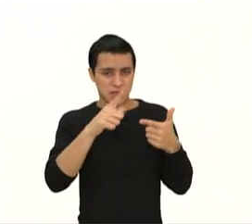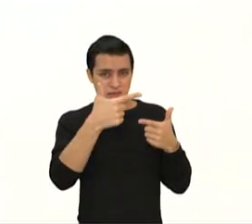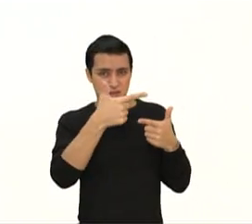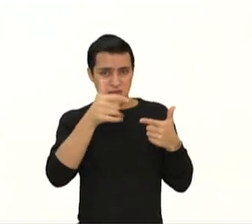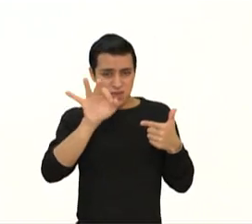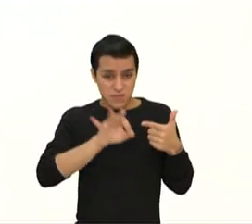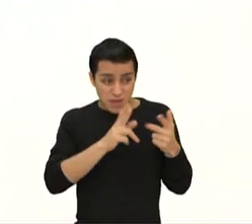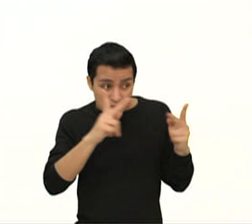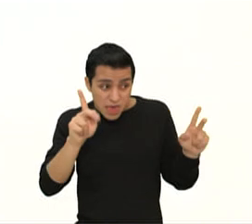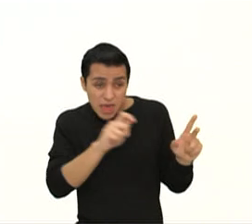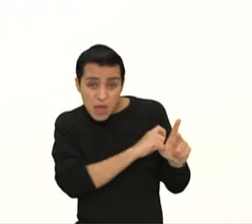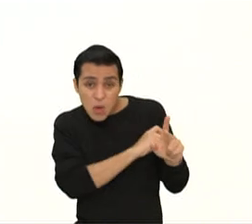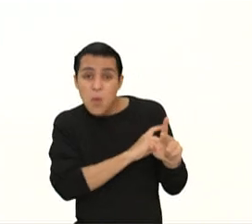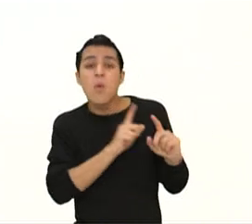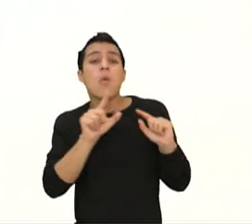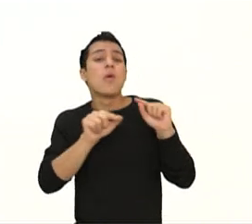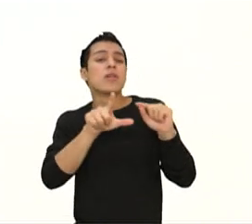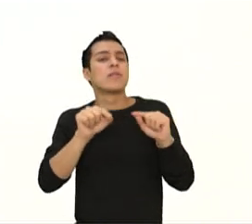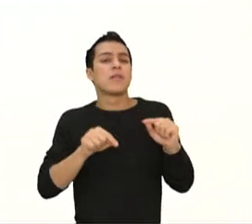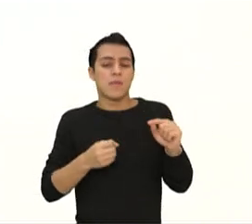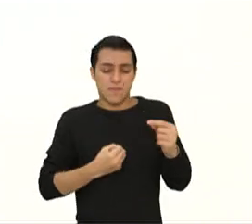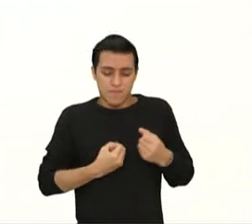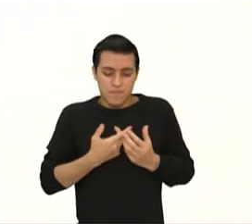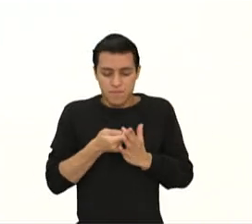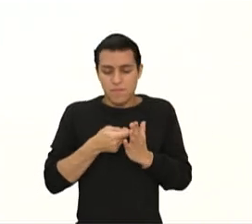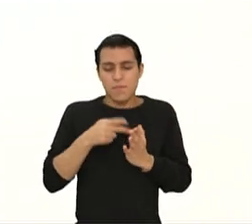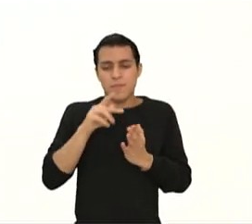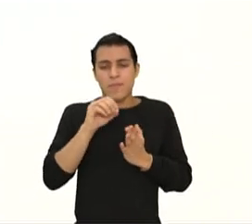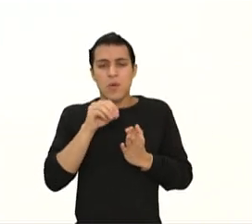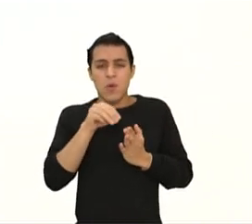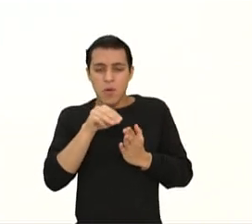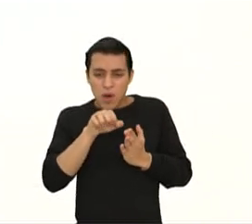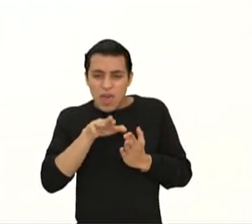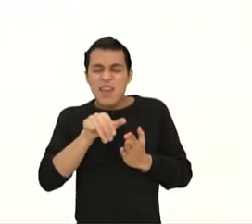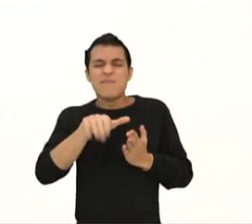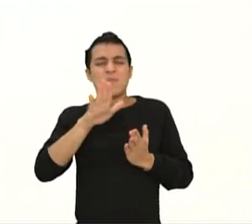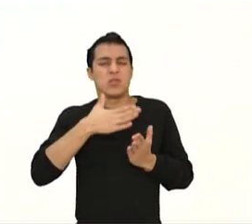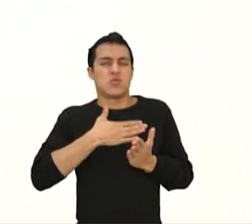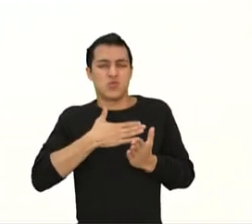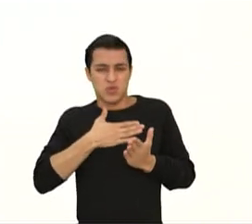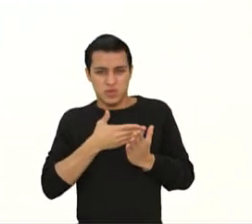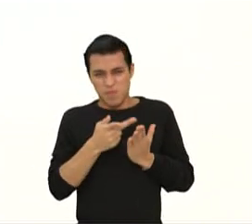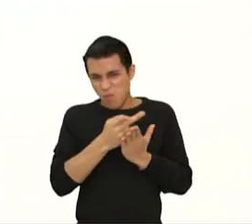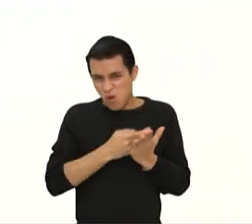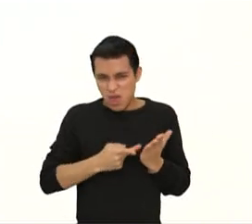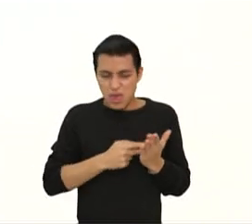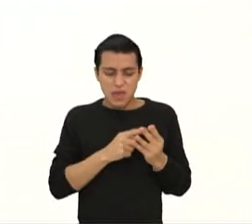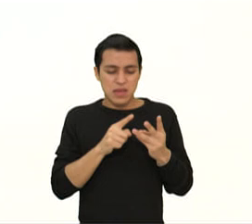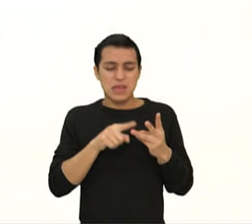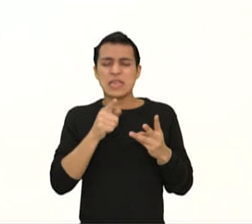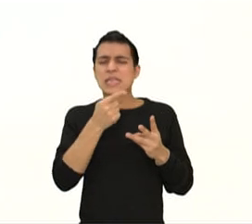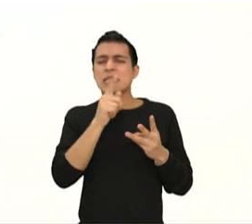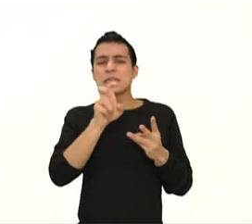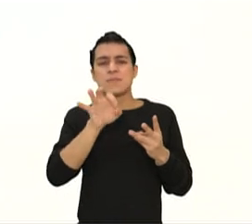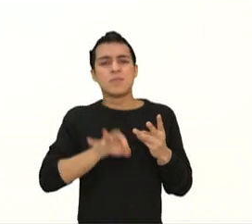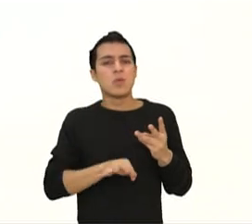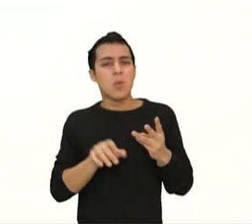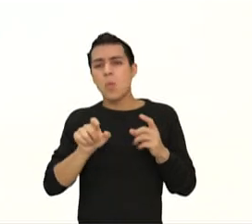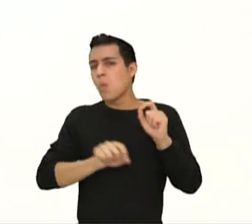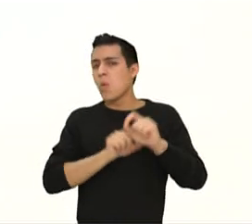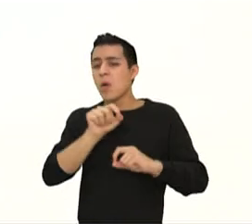21% dos meus alunos escolheu poema como que gostou mais. 15% dos meus alunos